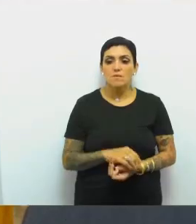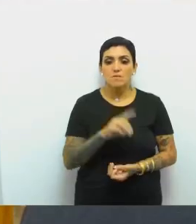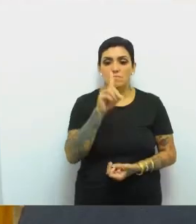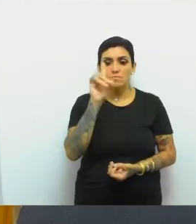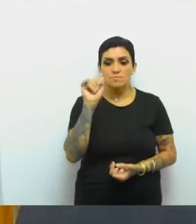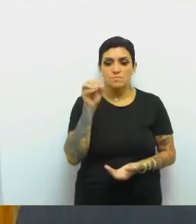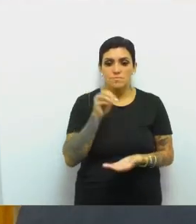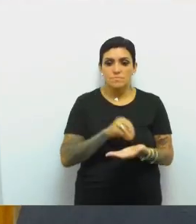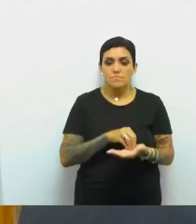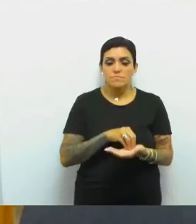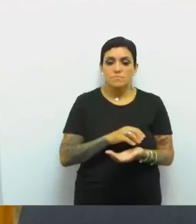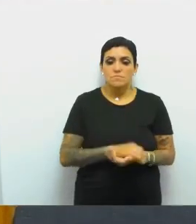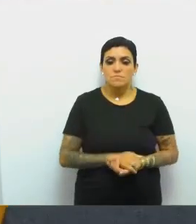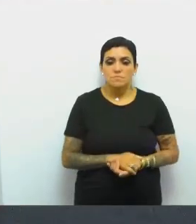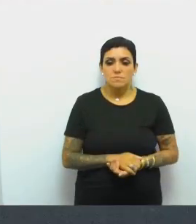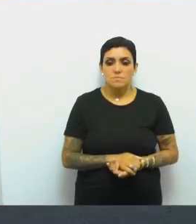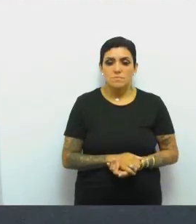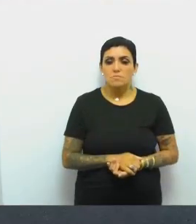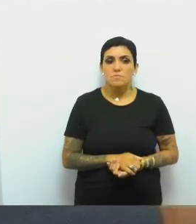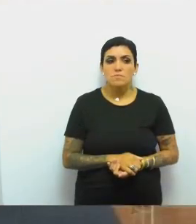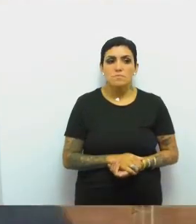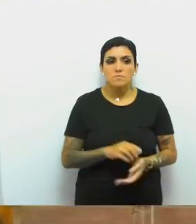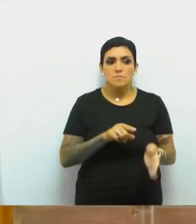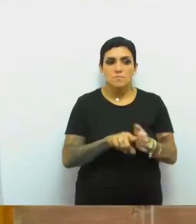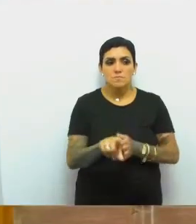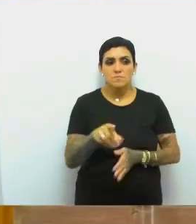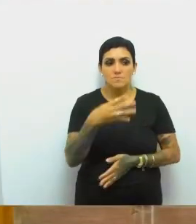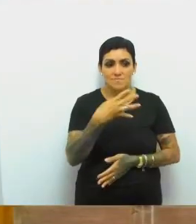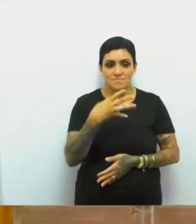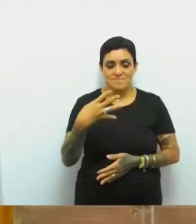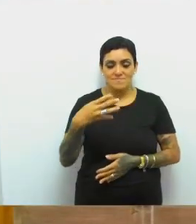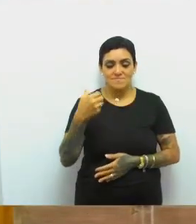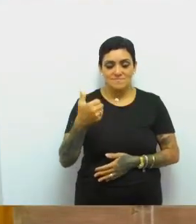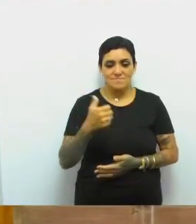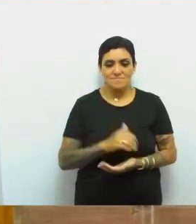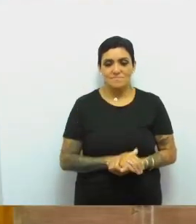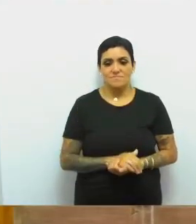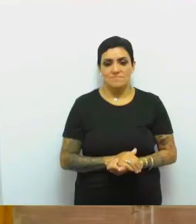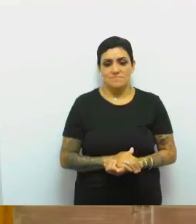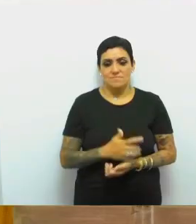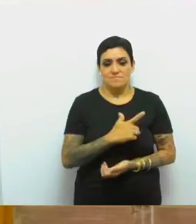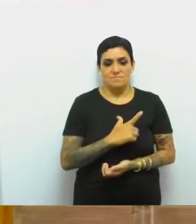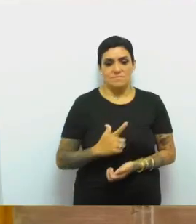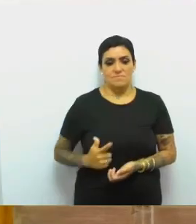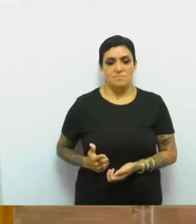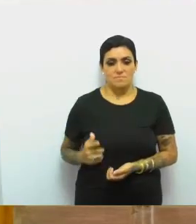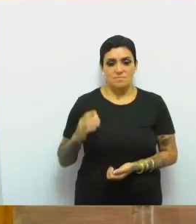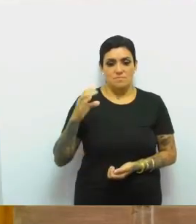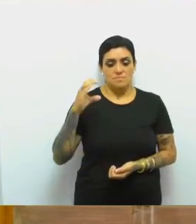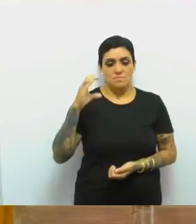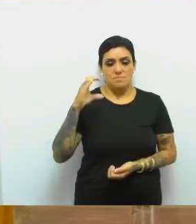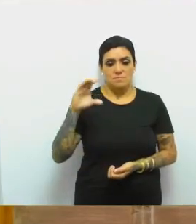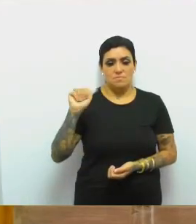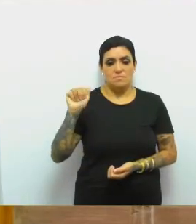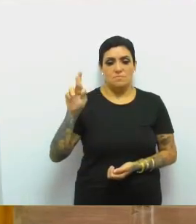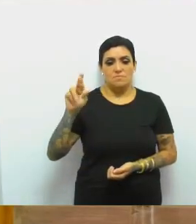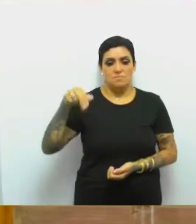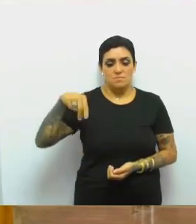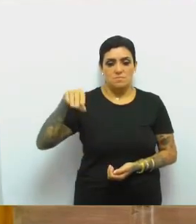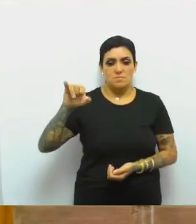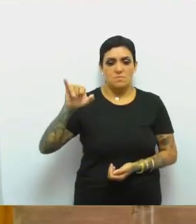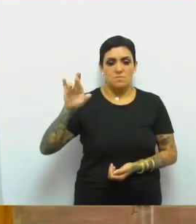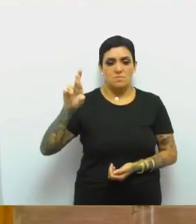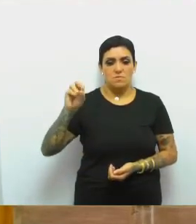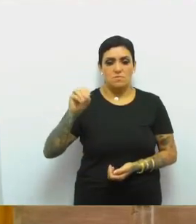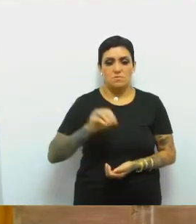sessão ordinária dia 22 de outubro de 2024. Requerimento 441 da vereadora Gabriela Carneiro, solicitando à mesa diretora ser excusado sua ausência na sessão ordinária dia 31 de outubro de